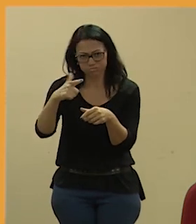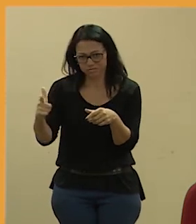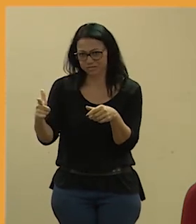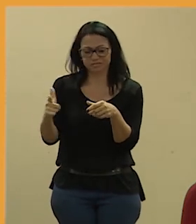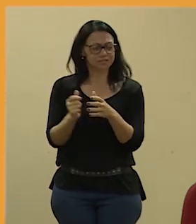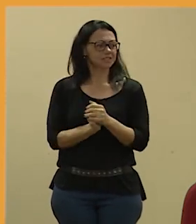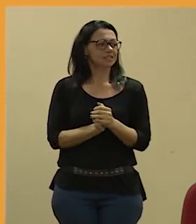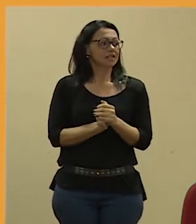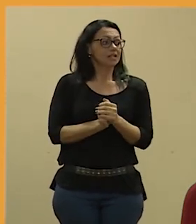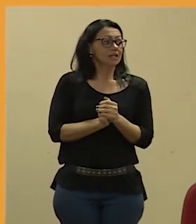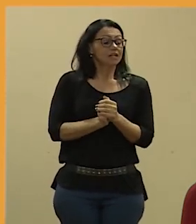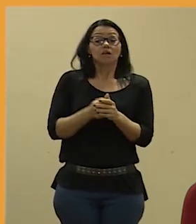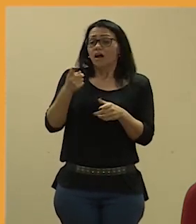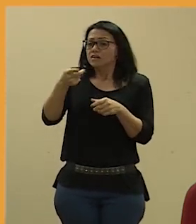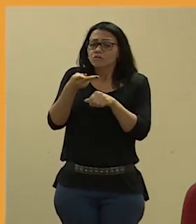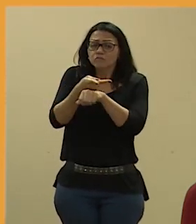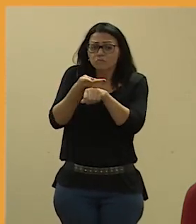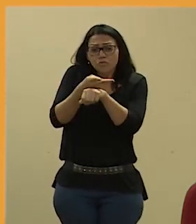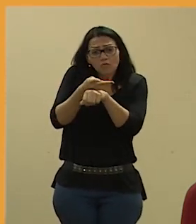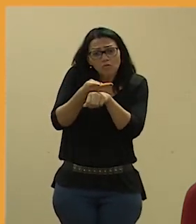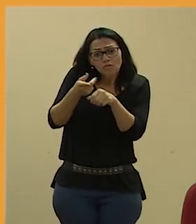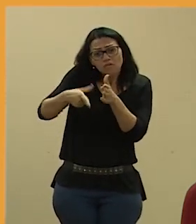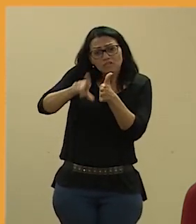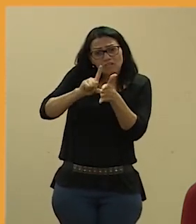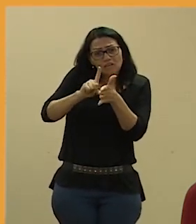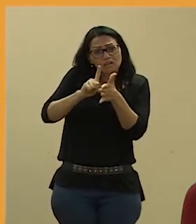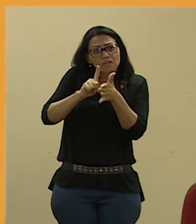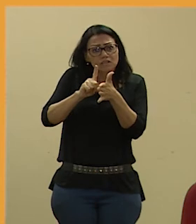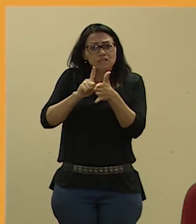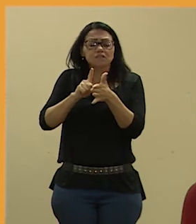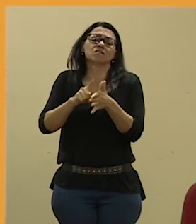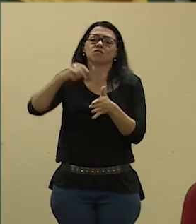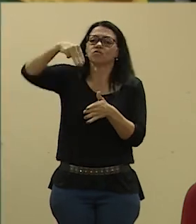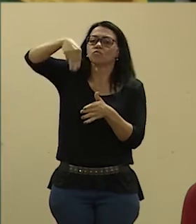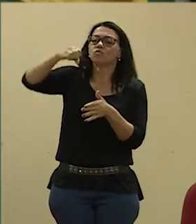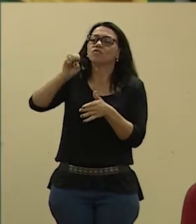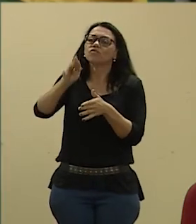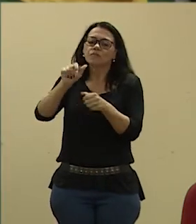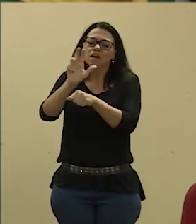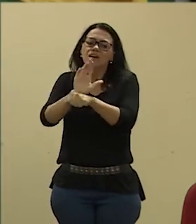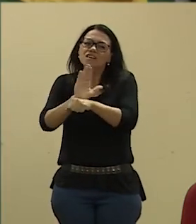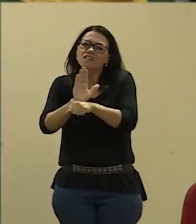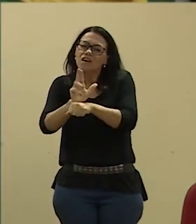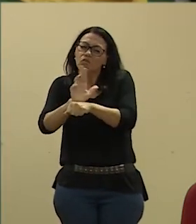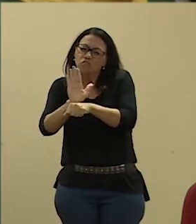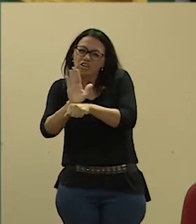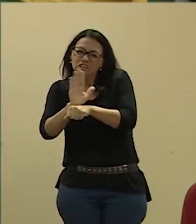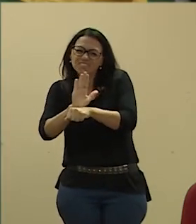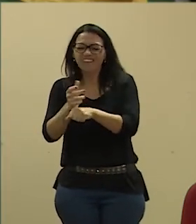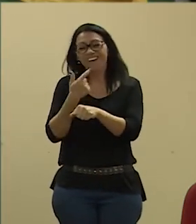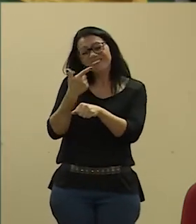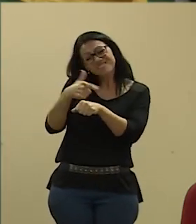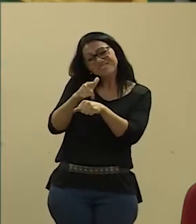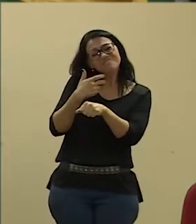você não vai ter facilidade então procura o que antes era o windows movie maker né ah ele é bem limitado é mas ele vai dar pra